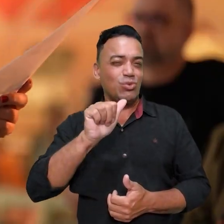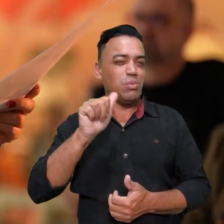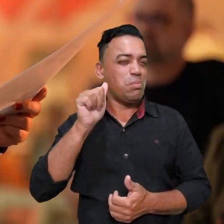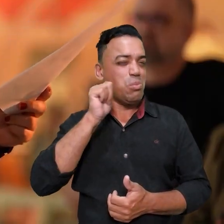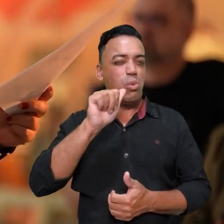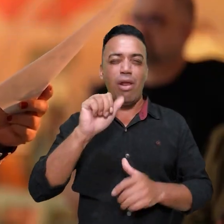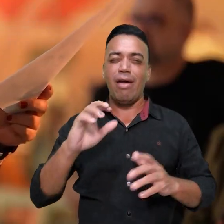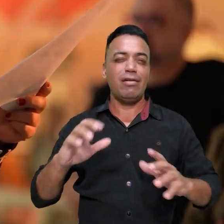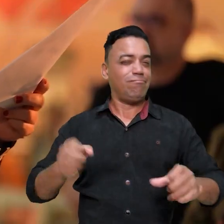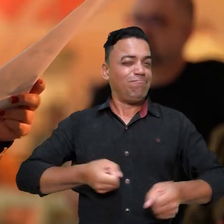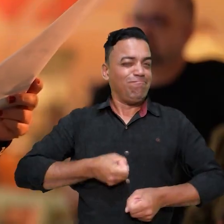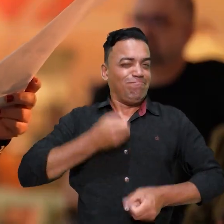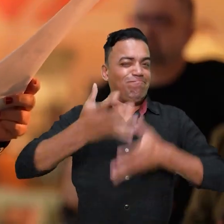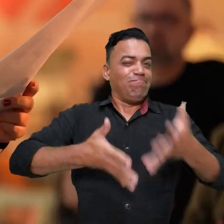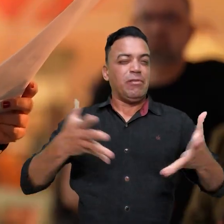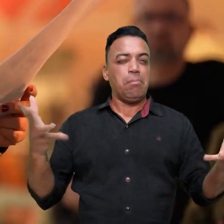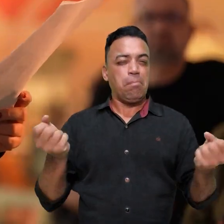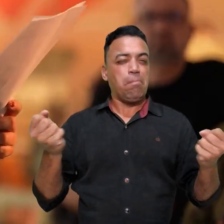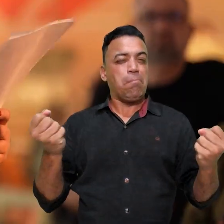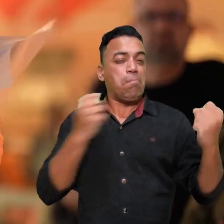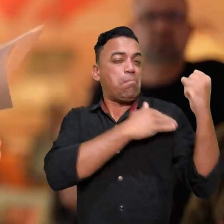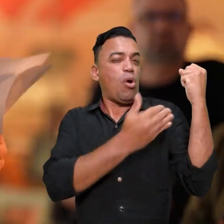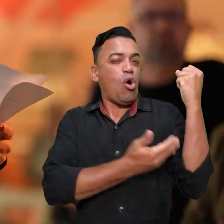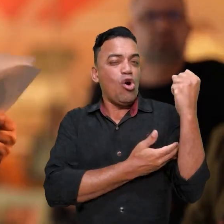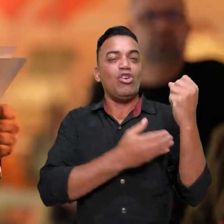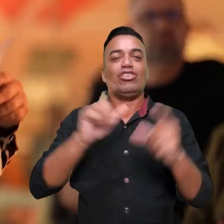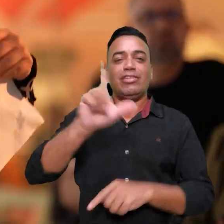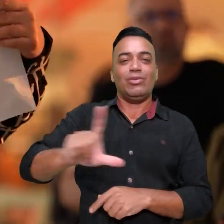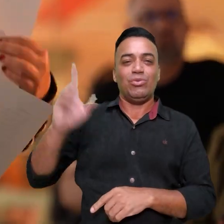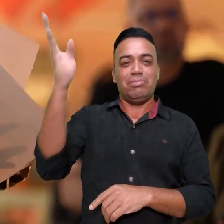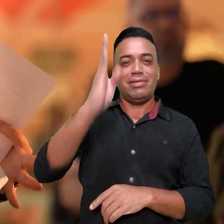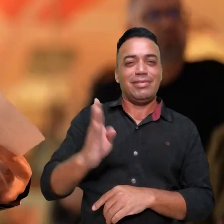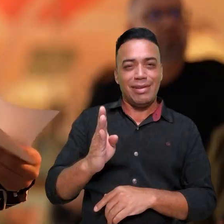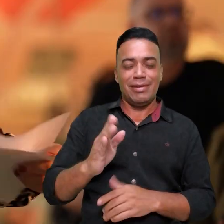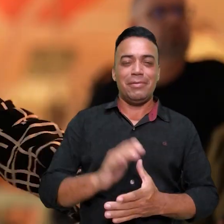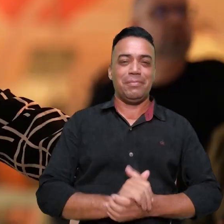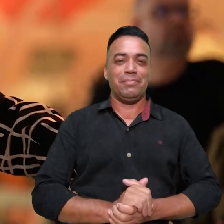mais potentes da literatura brasileira contemporânea.